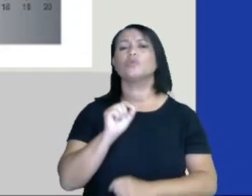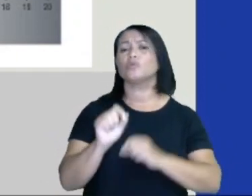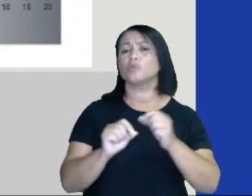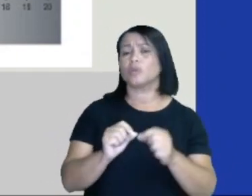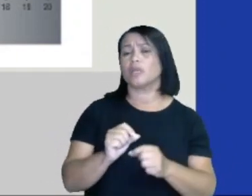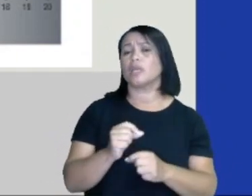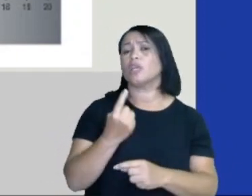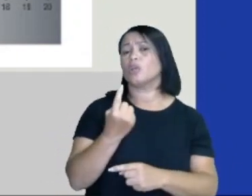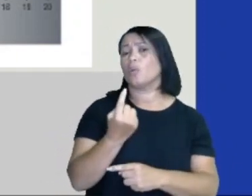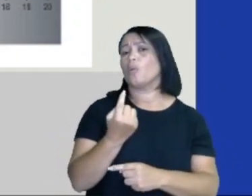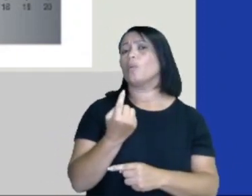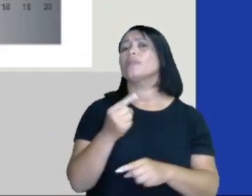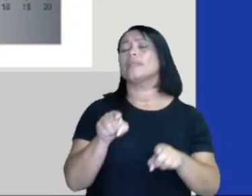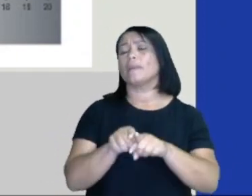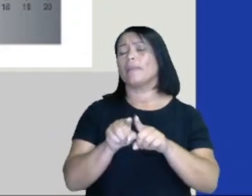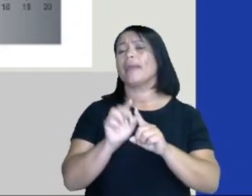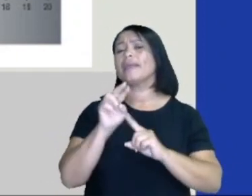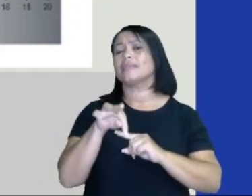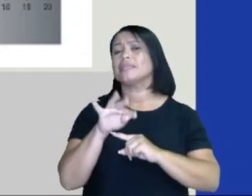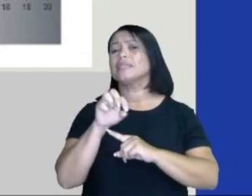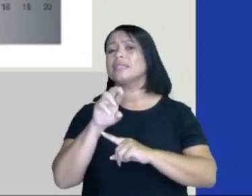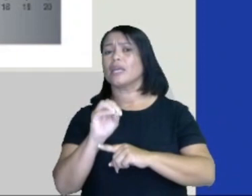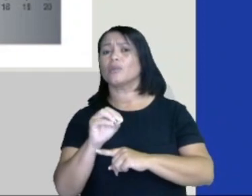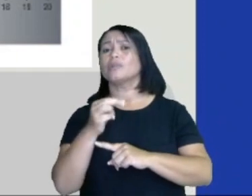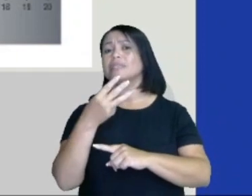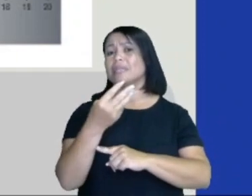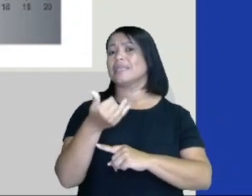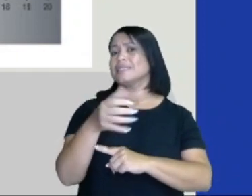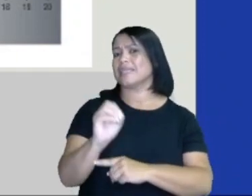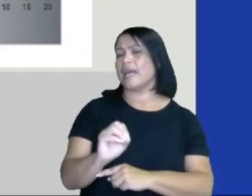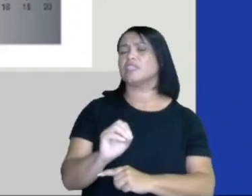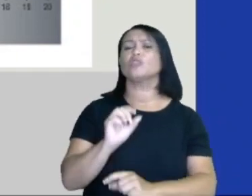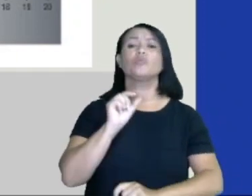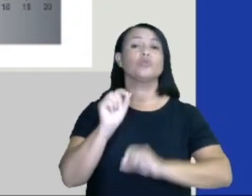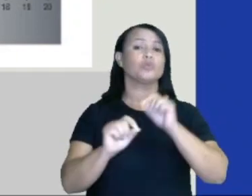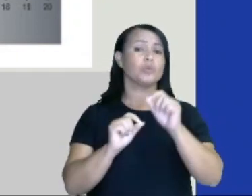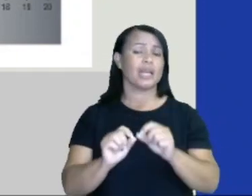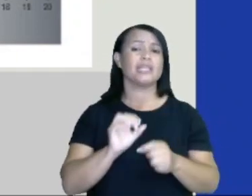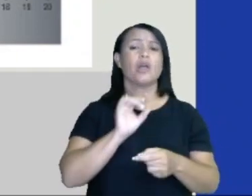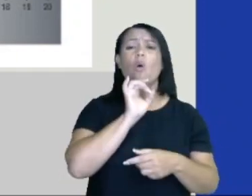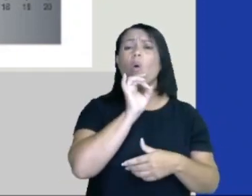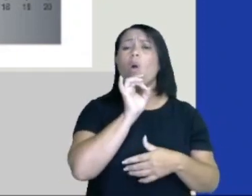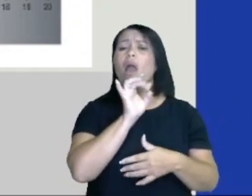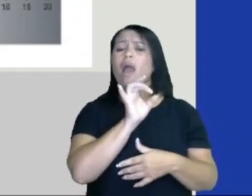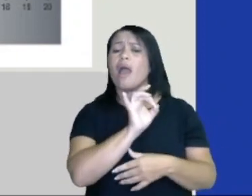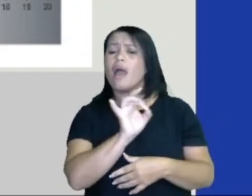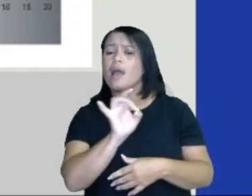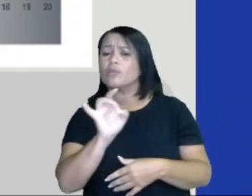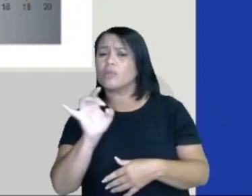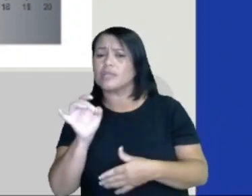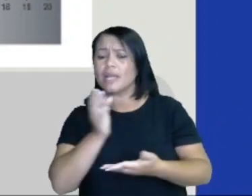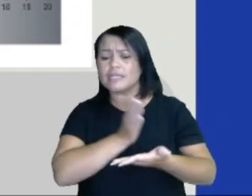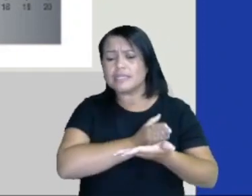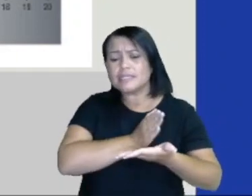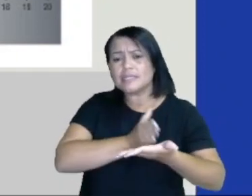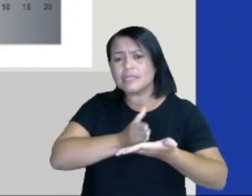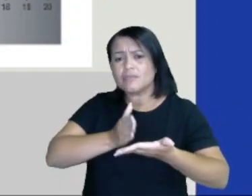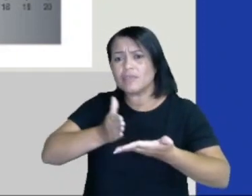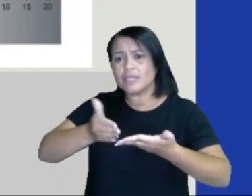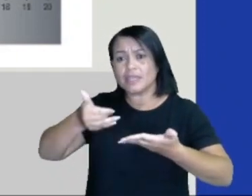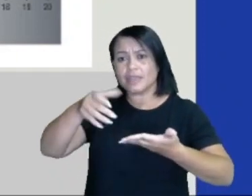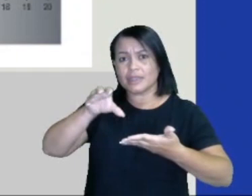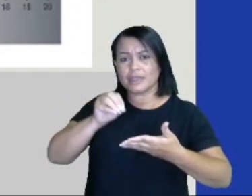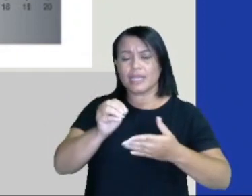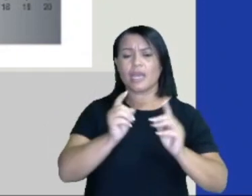e um inteiro de 3/10. Logo, cada unidade, ao ser dividida em 10 partes